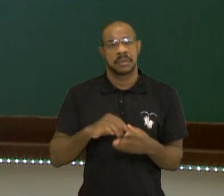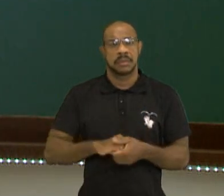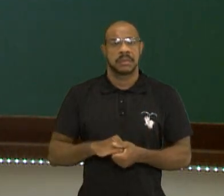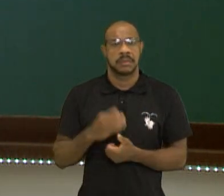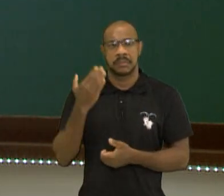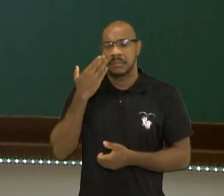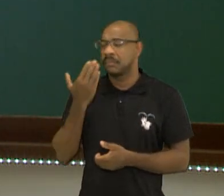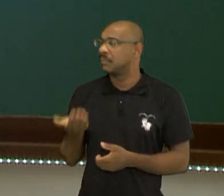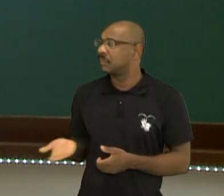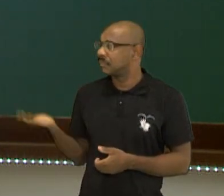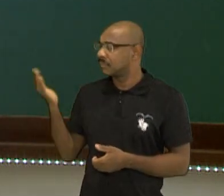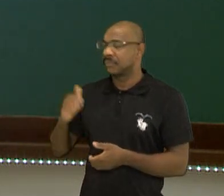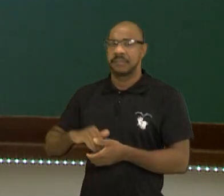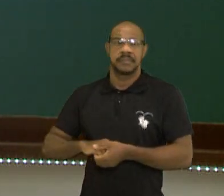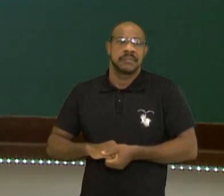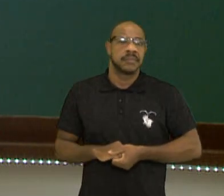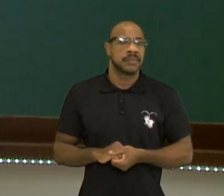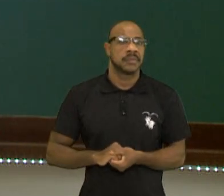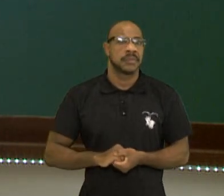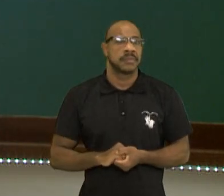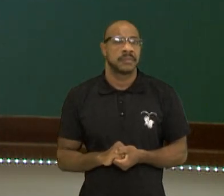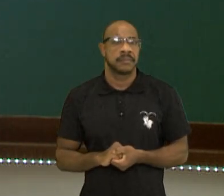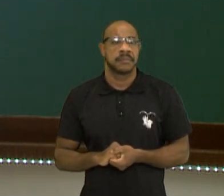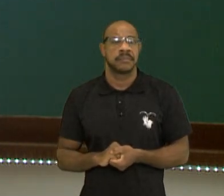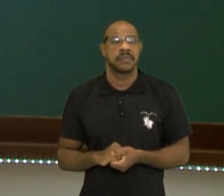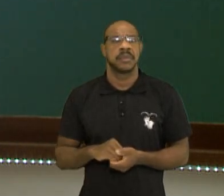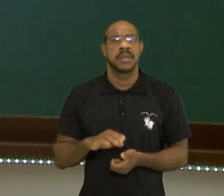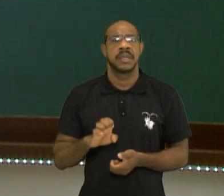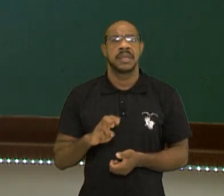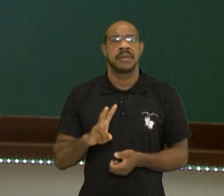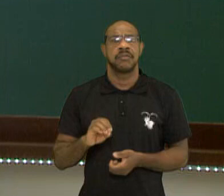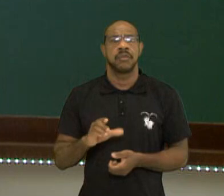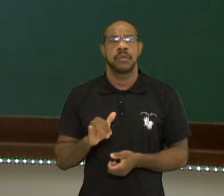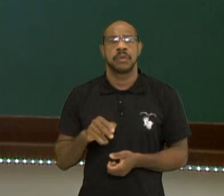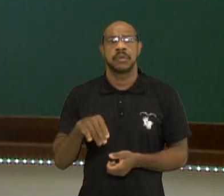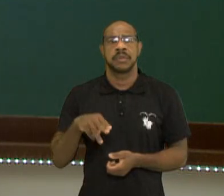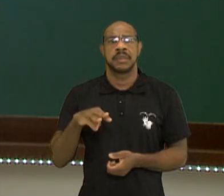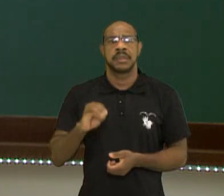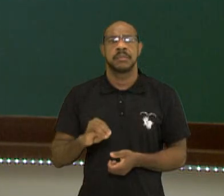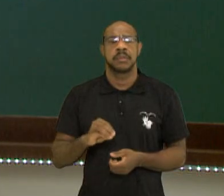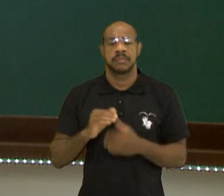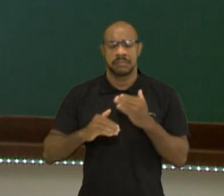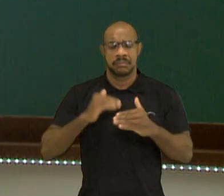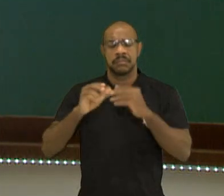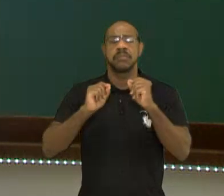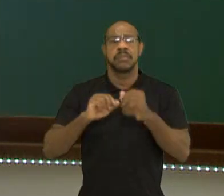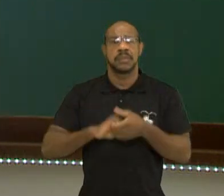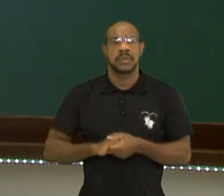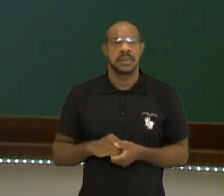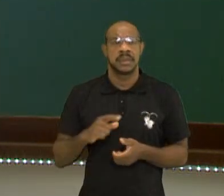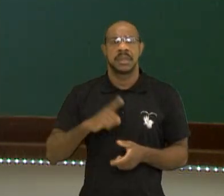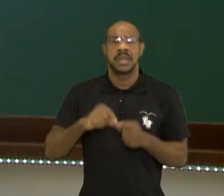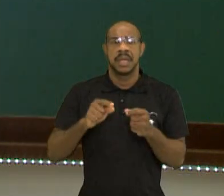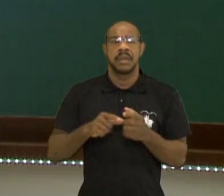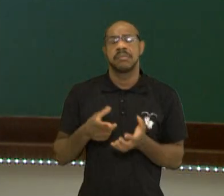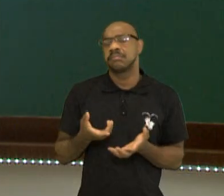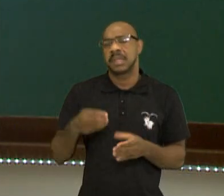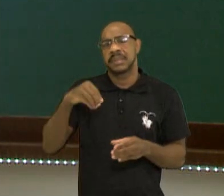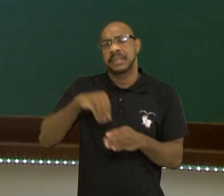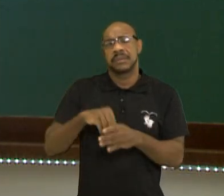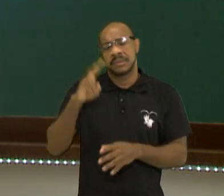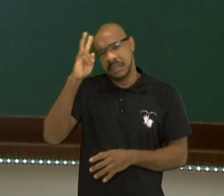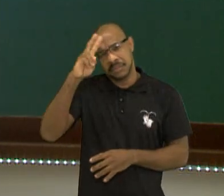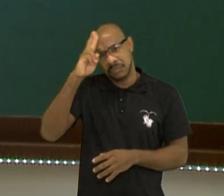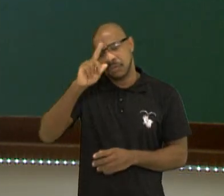né? O evolucionismo e o relativismo. O que é o evolucionismo mesmo, pessoal? O evolucionismo se dá no contexto imperialista do